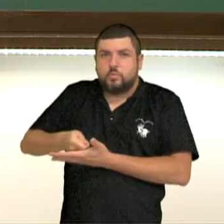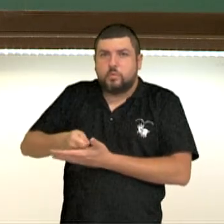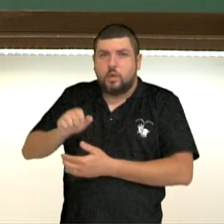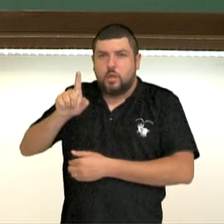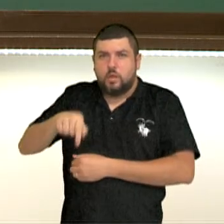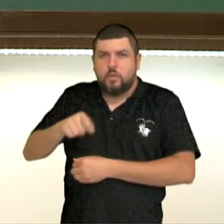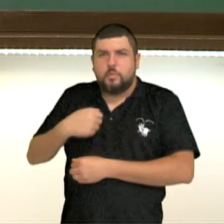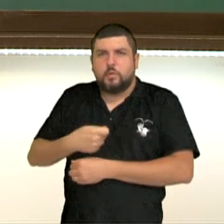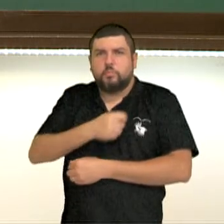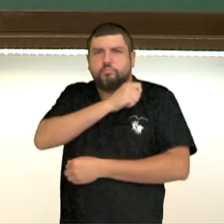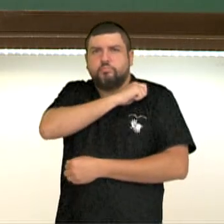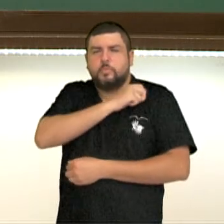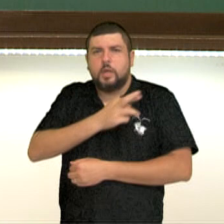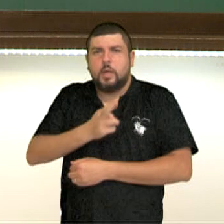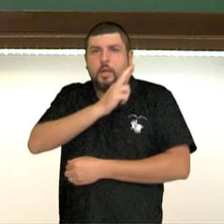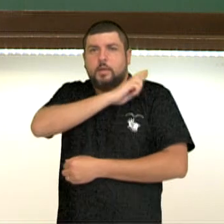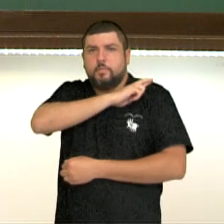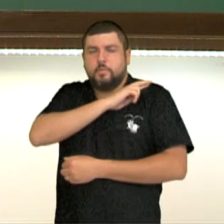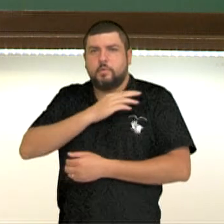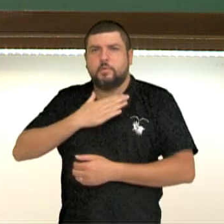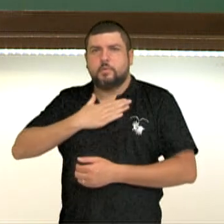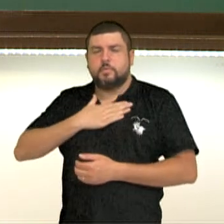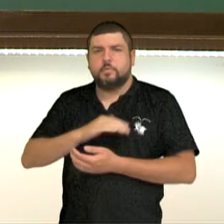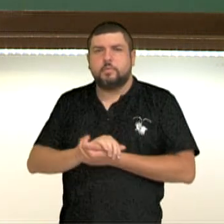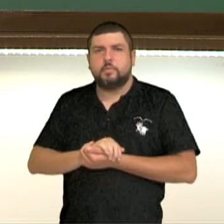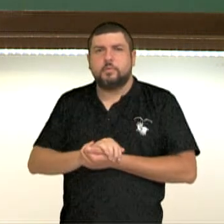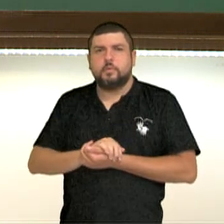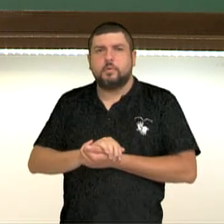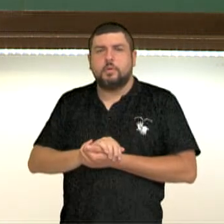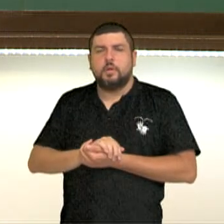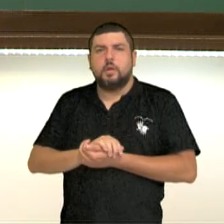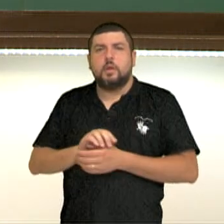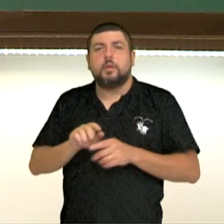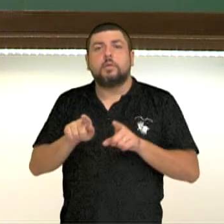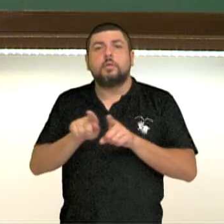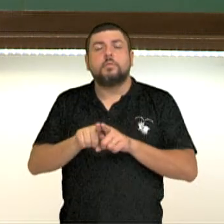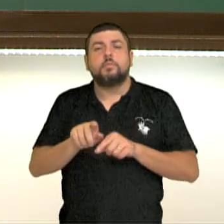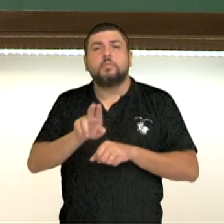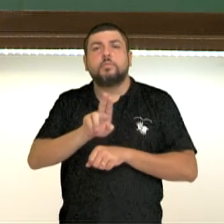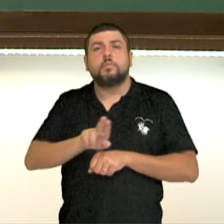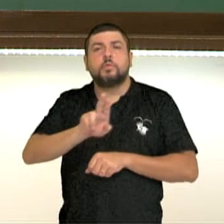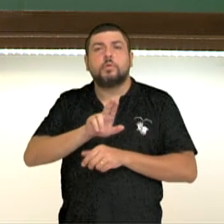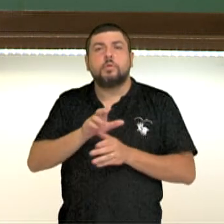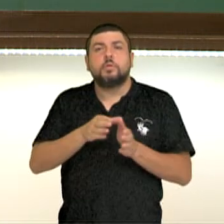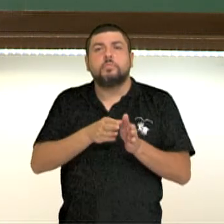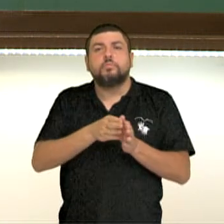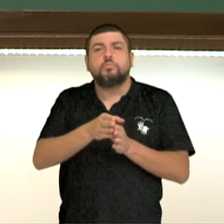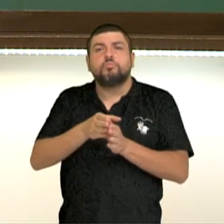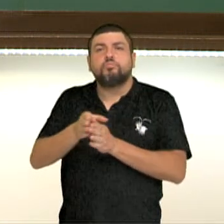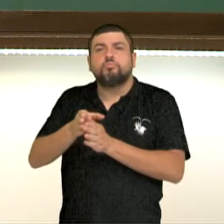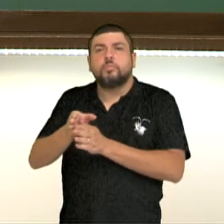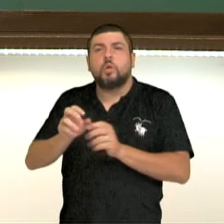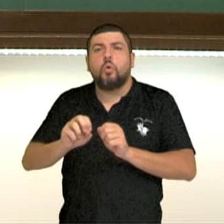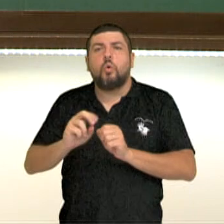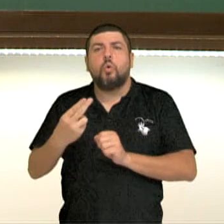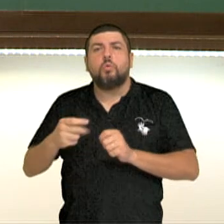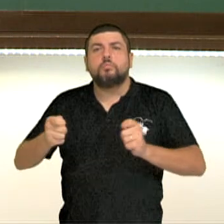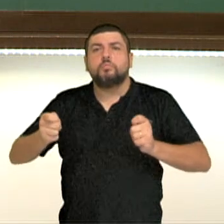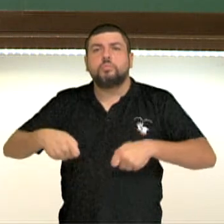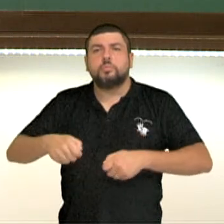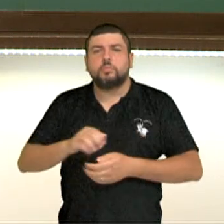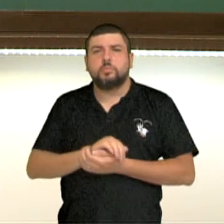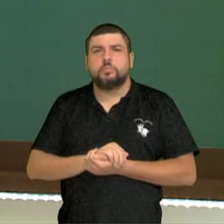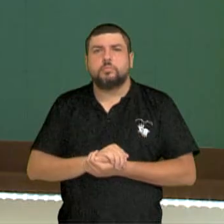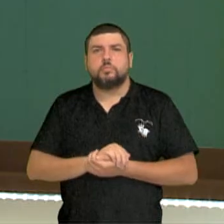é necessário. Ou então posso usar também para dar um conselho ou falar de uma probabilidade. E aí nós